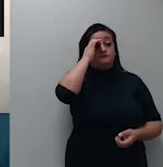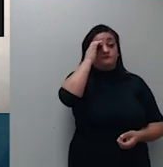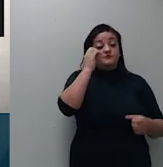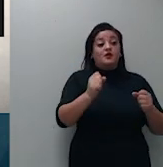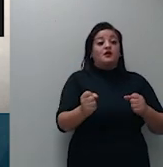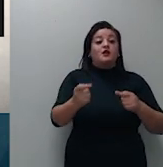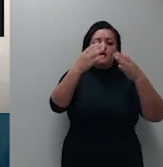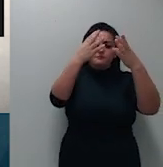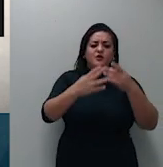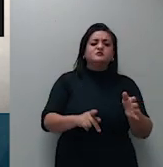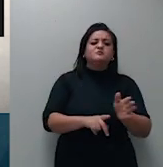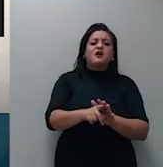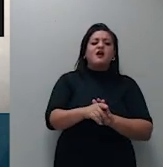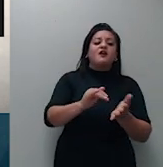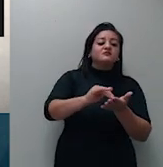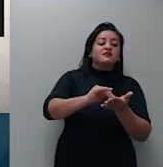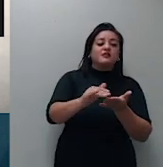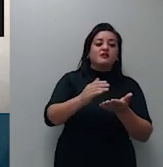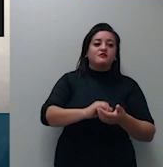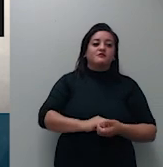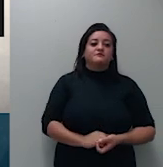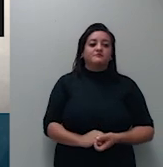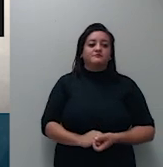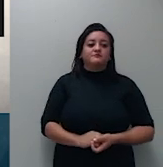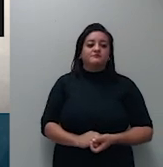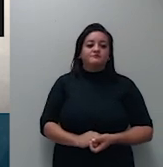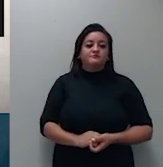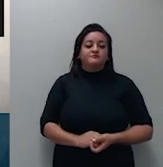da secretaria pode esclarecer esse ponto